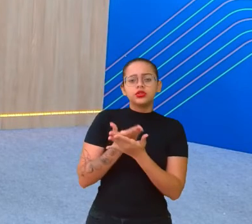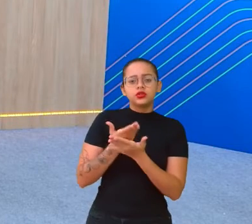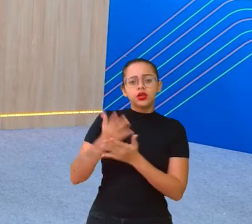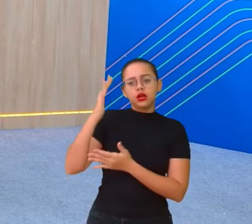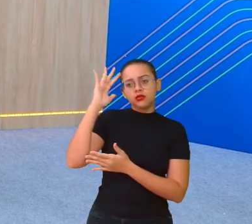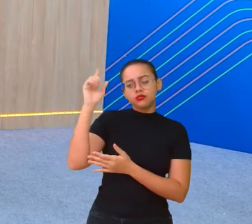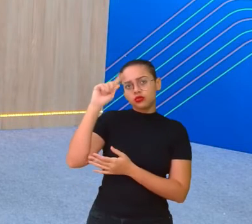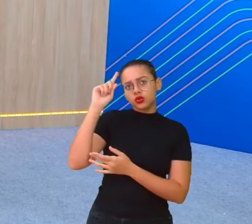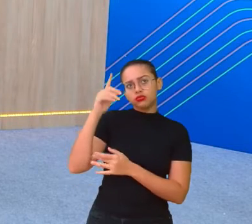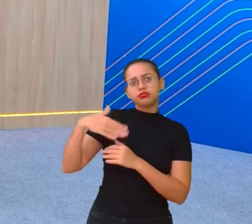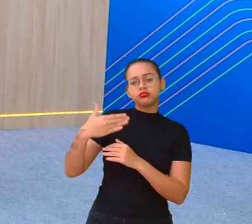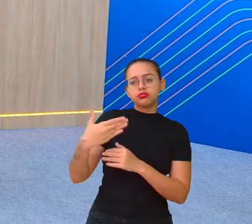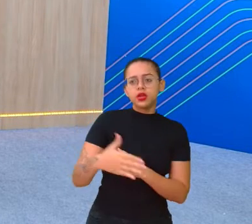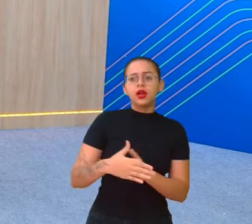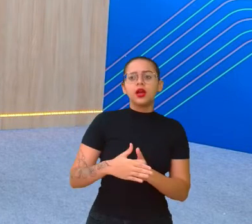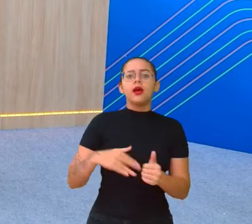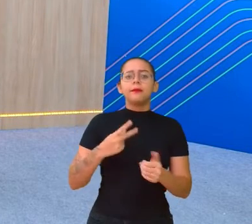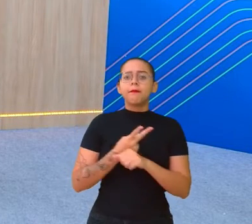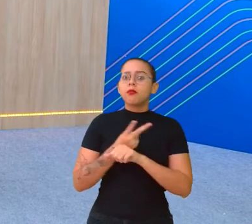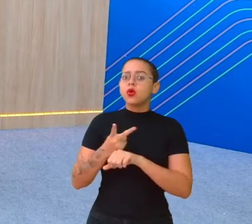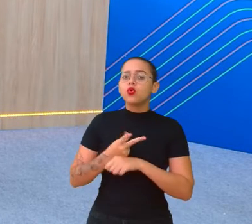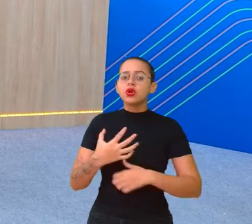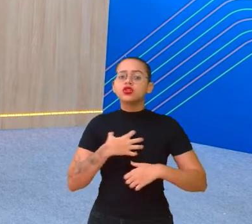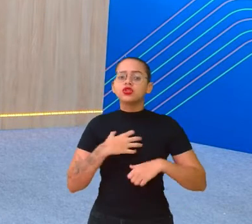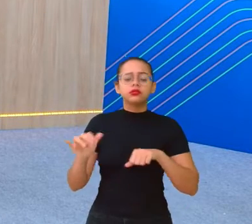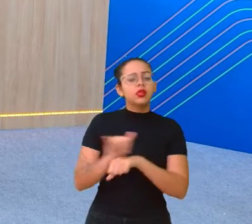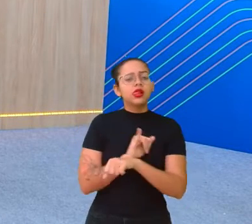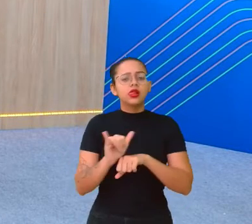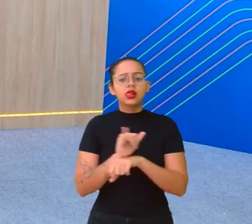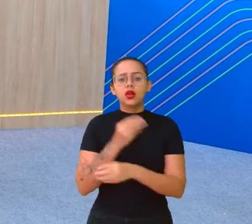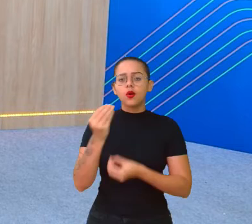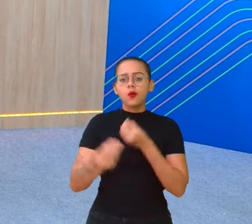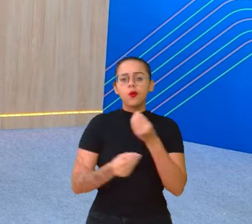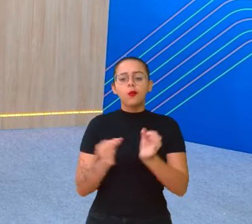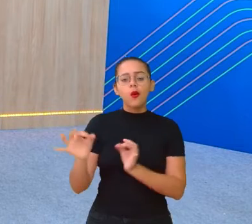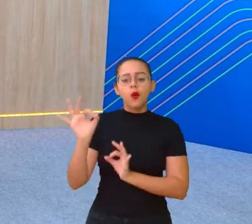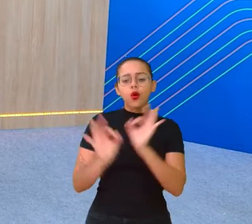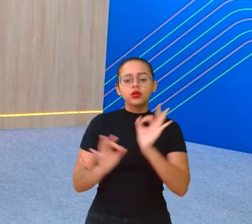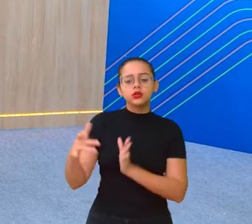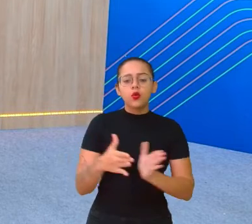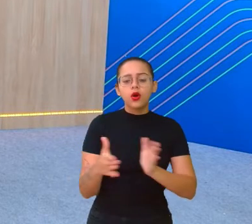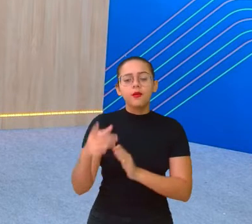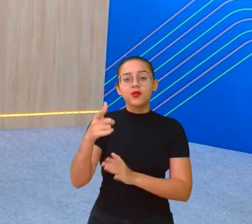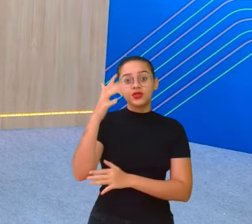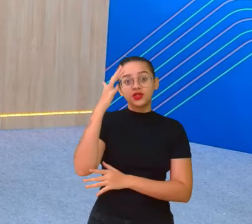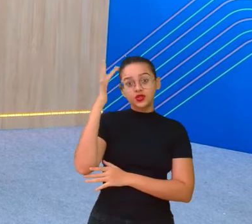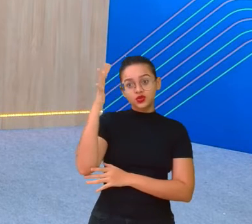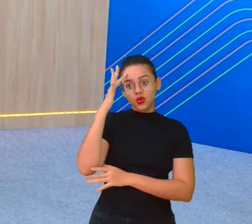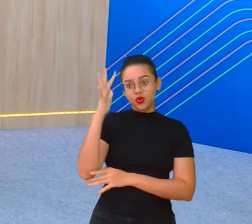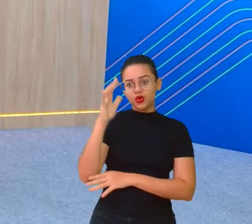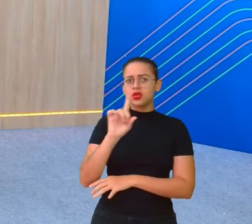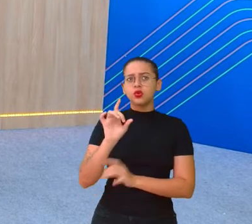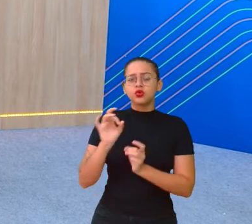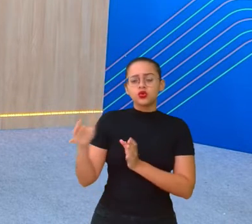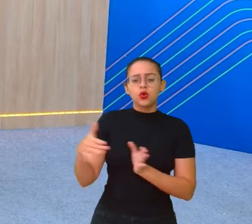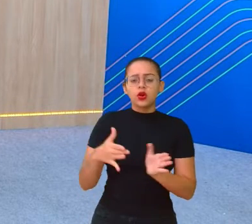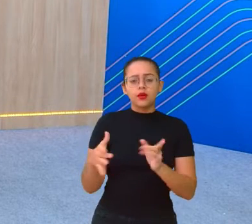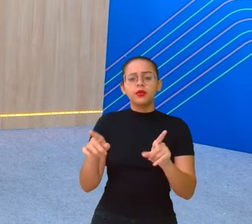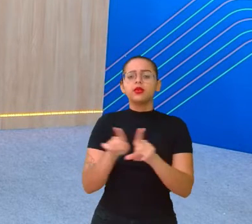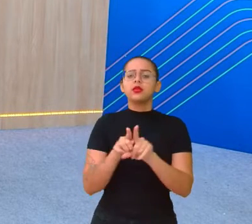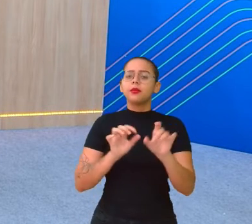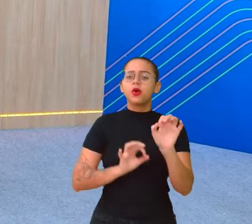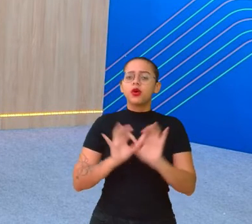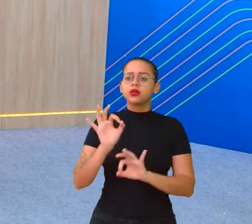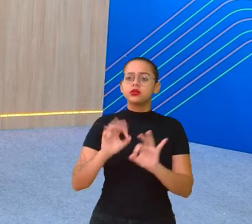Então, é isso aí, é buscar formas de organizar um caminho para esse sonho. E não só um caminho, né? Organizar